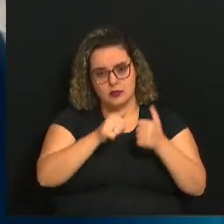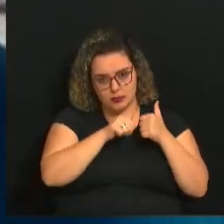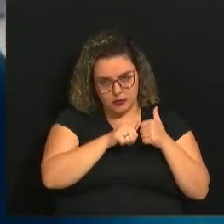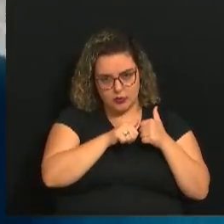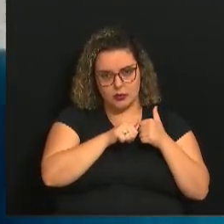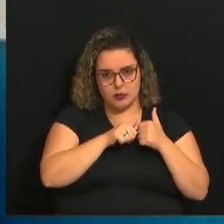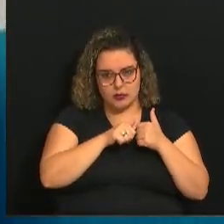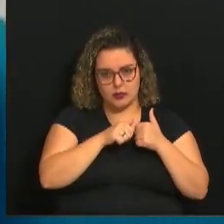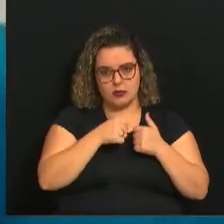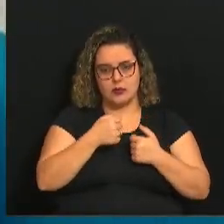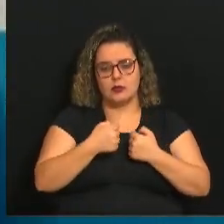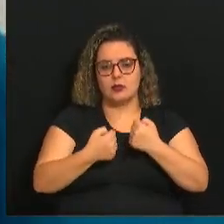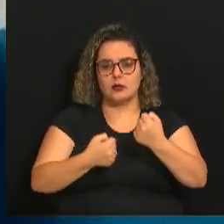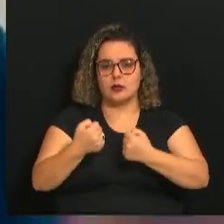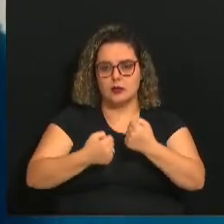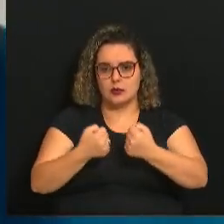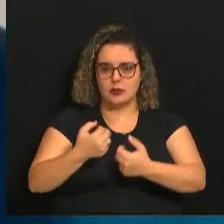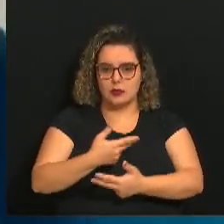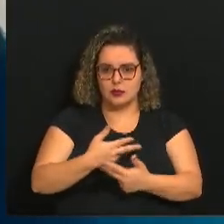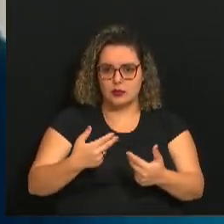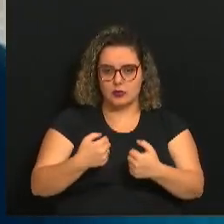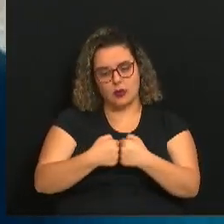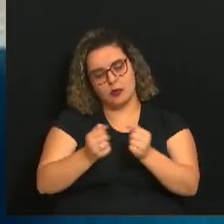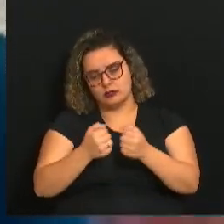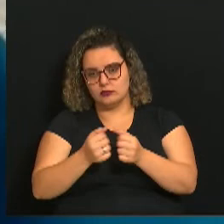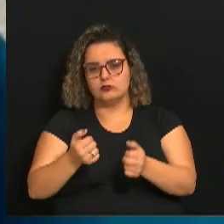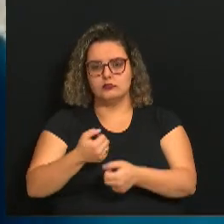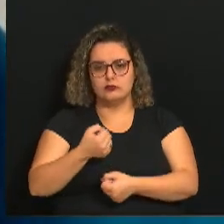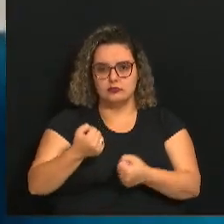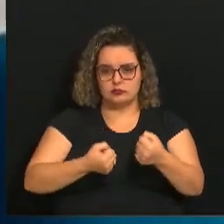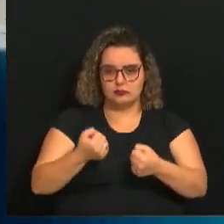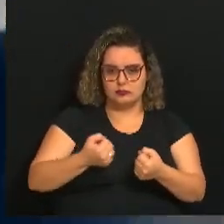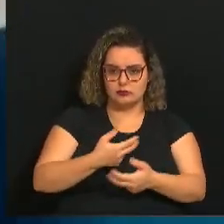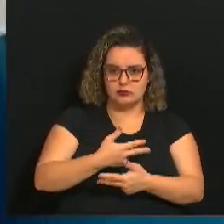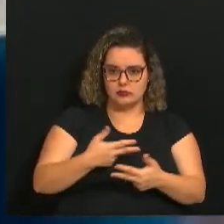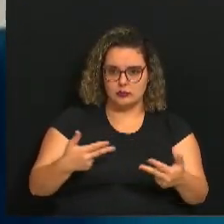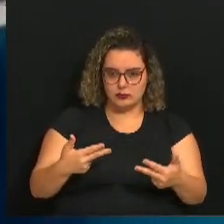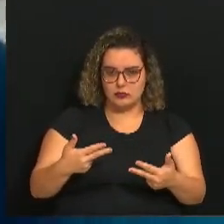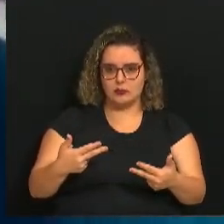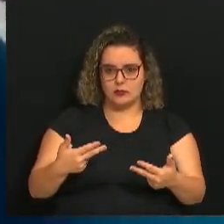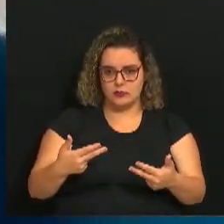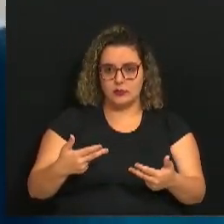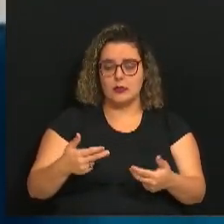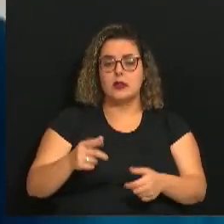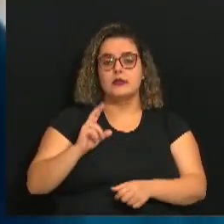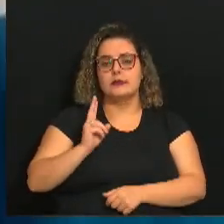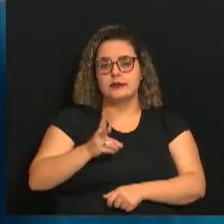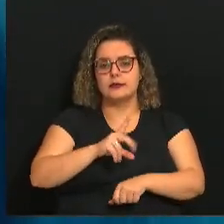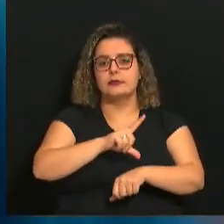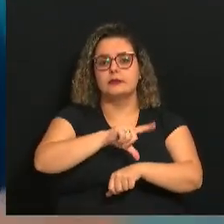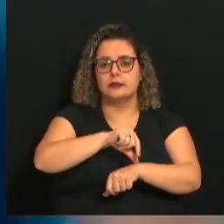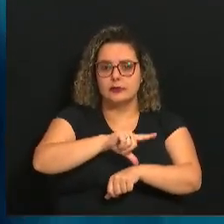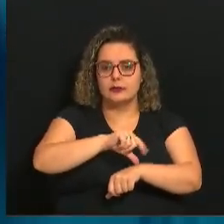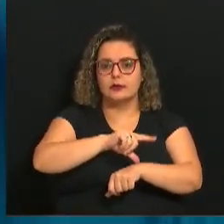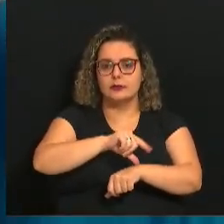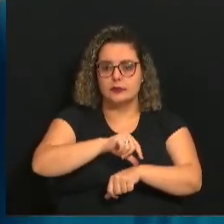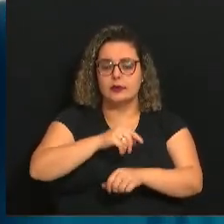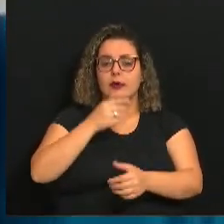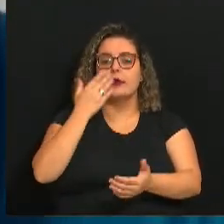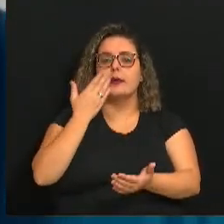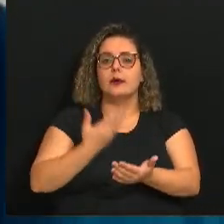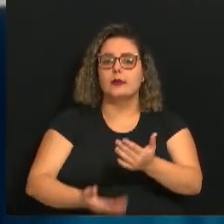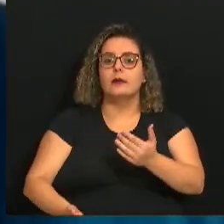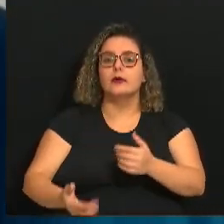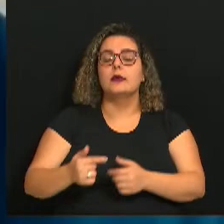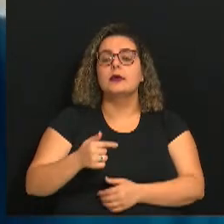não era, né, depositado no prazo, sempre com atraso. E acabavam até perdendo a semana,